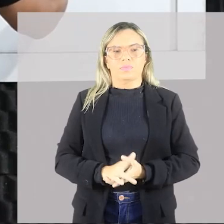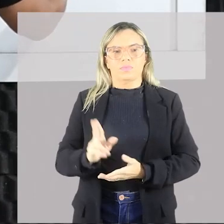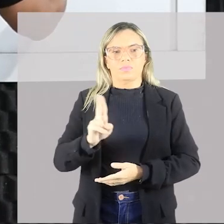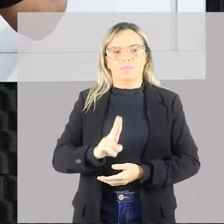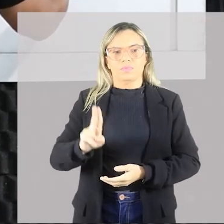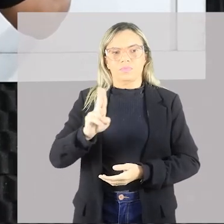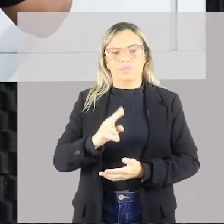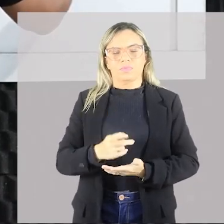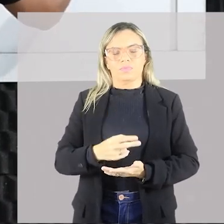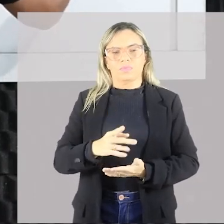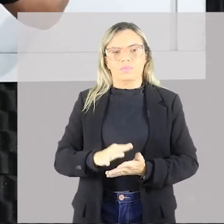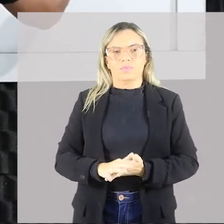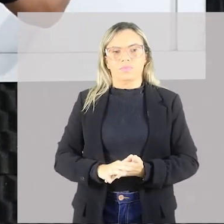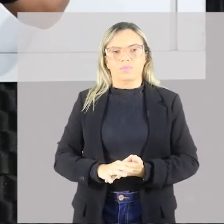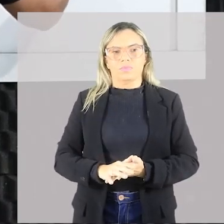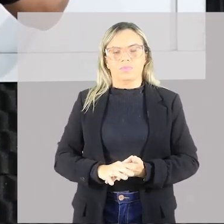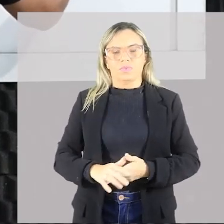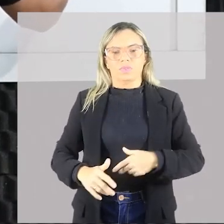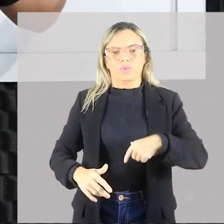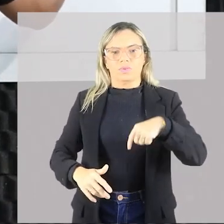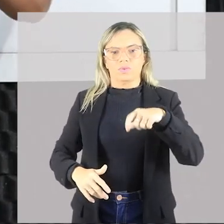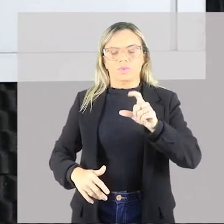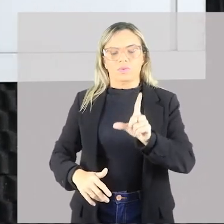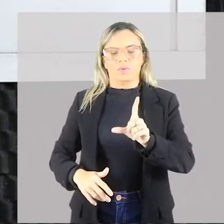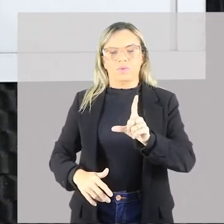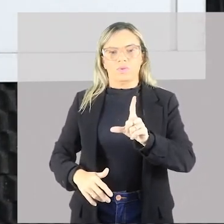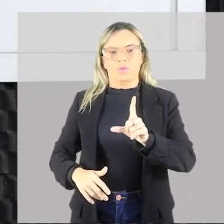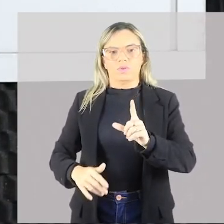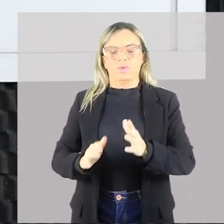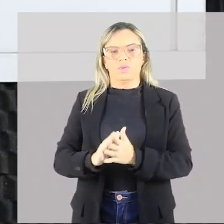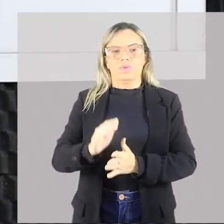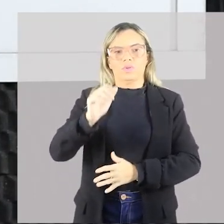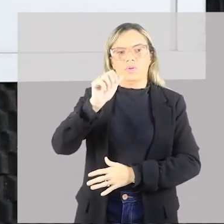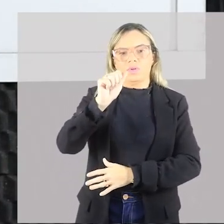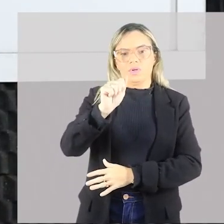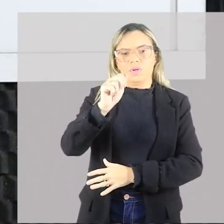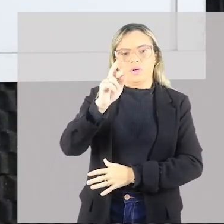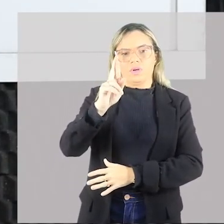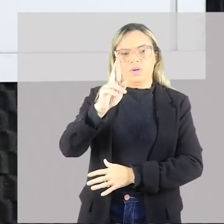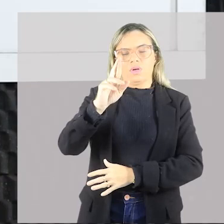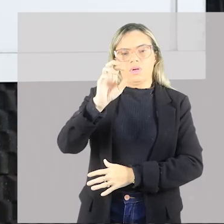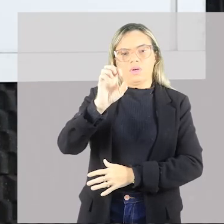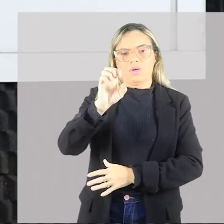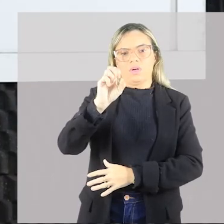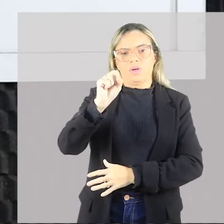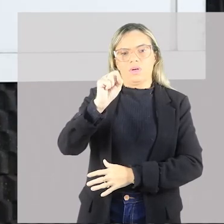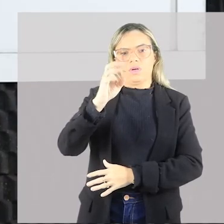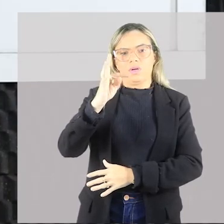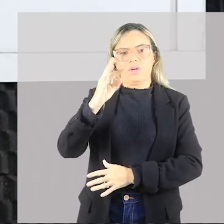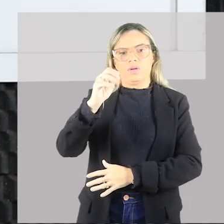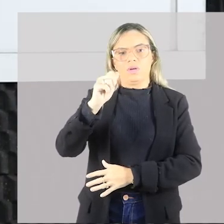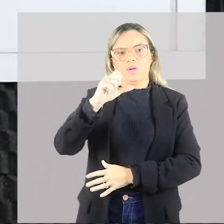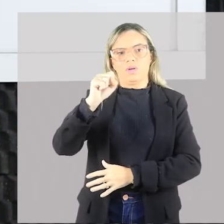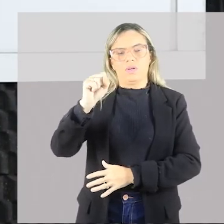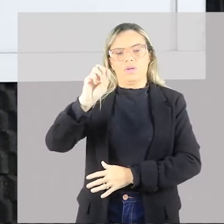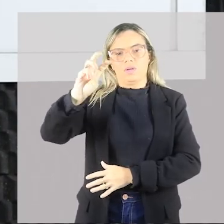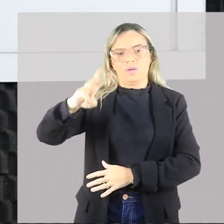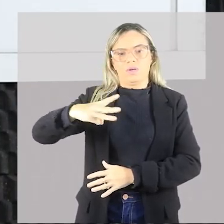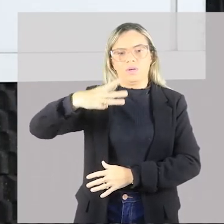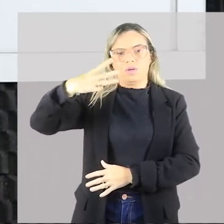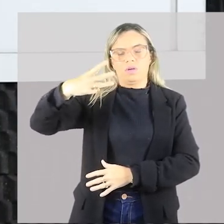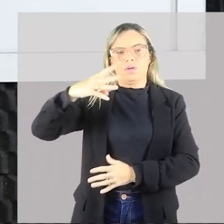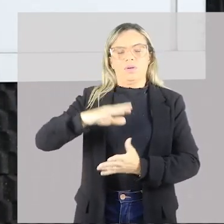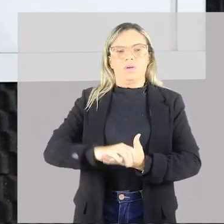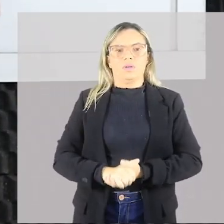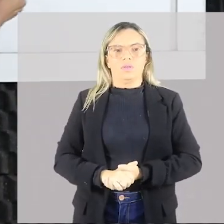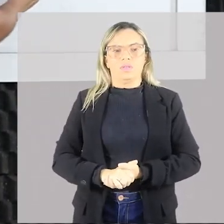o lado, ou a aresta, não é nem lado, é aresta que nós chamamos, tá? E elevar ao cubo. Já